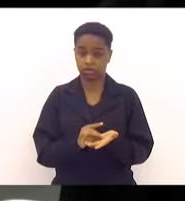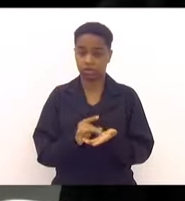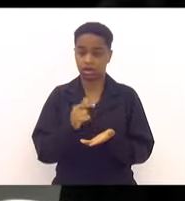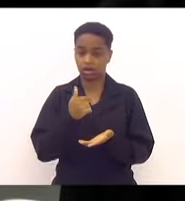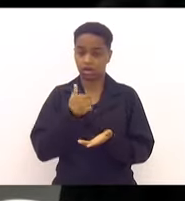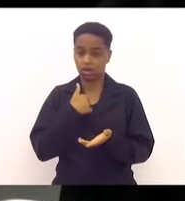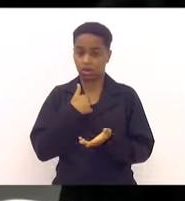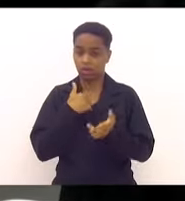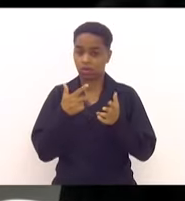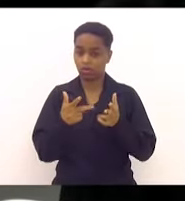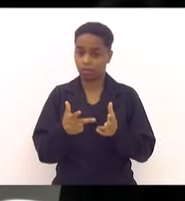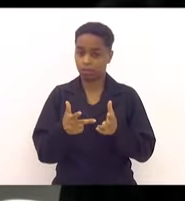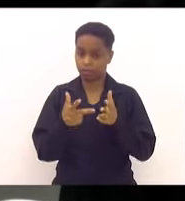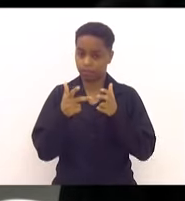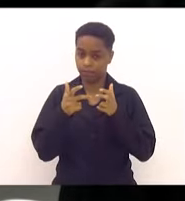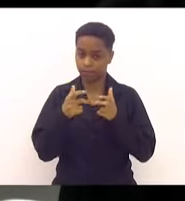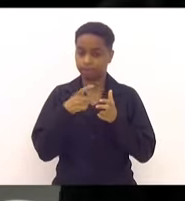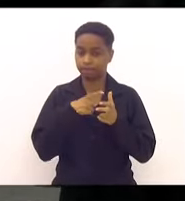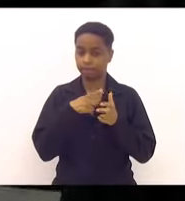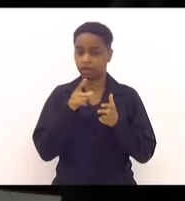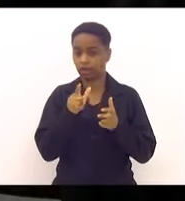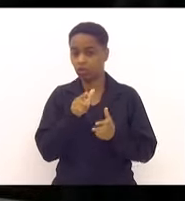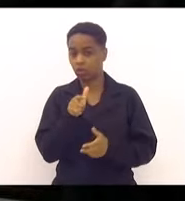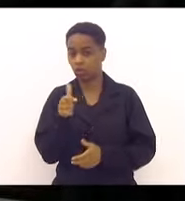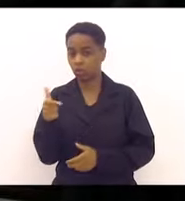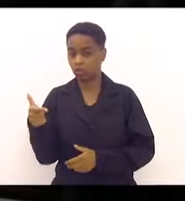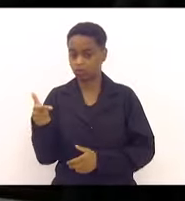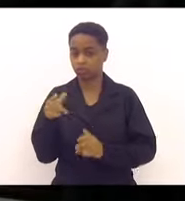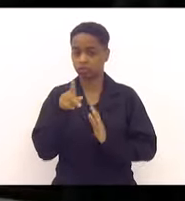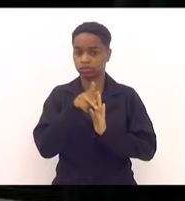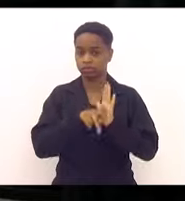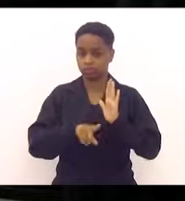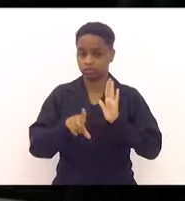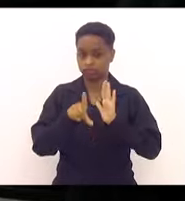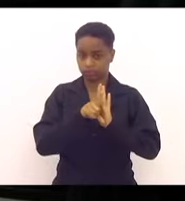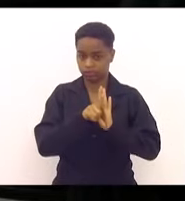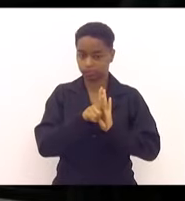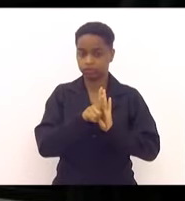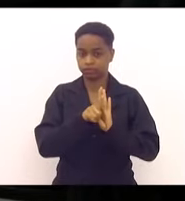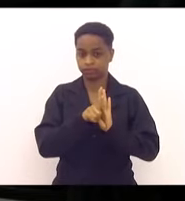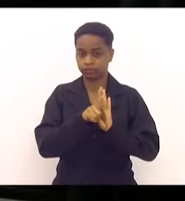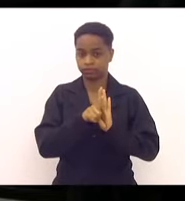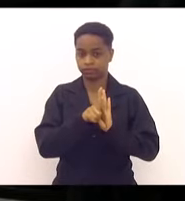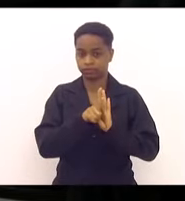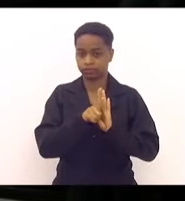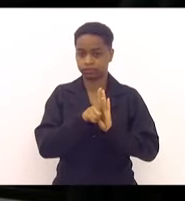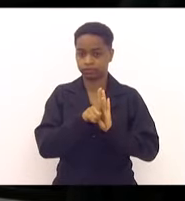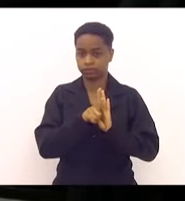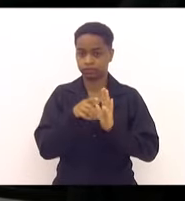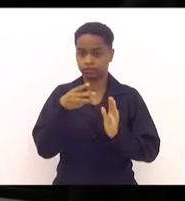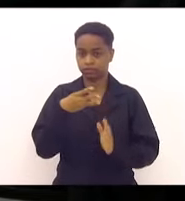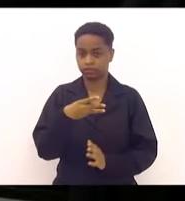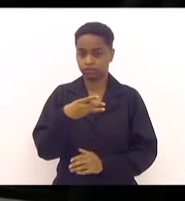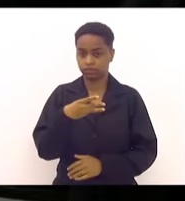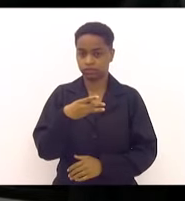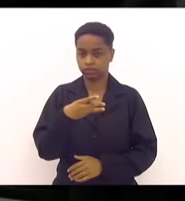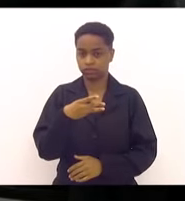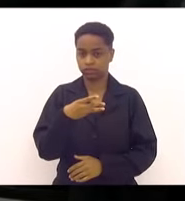aqui que tem um outro projeto de lei, um outro PL, na verdade,